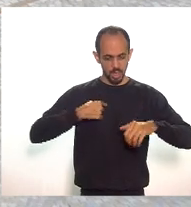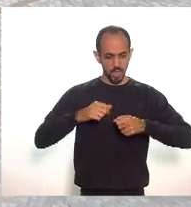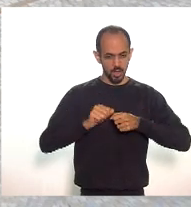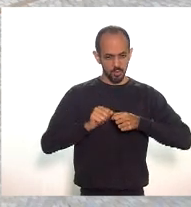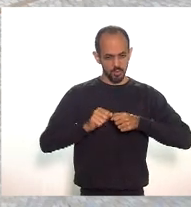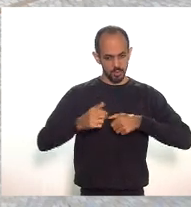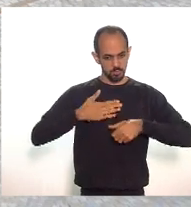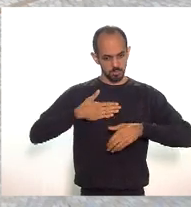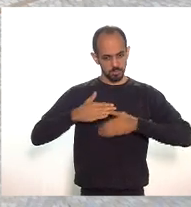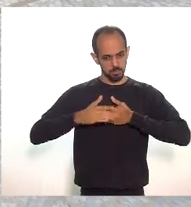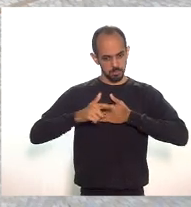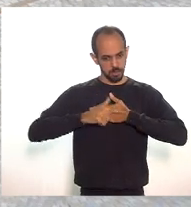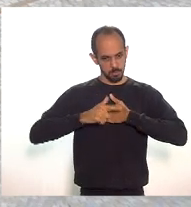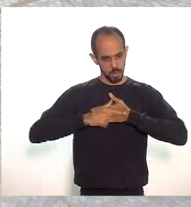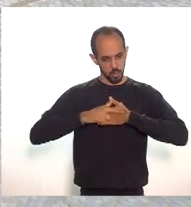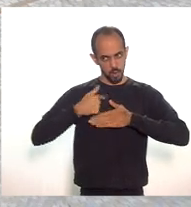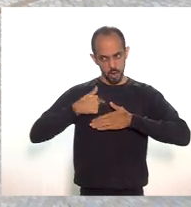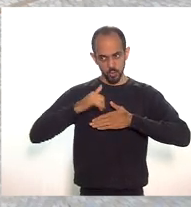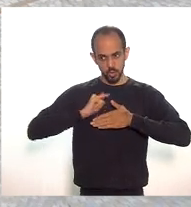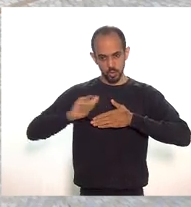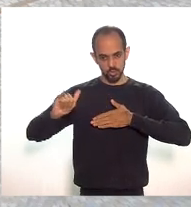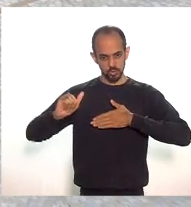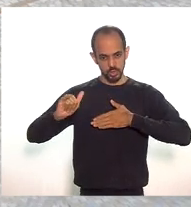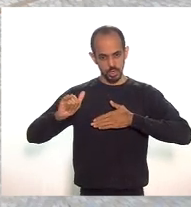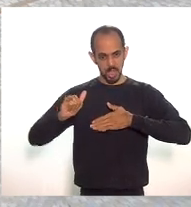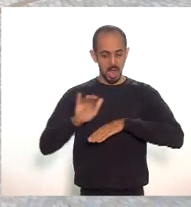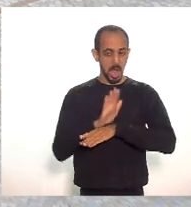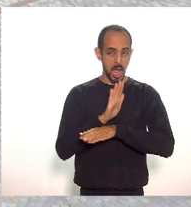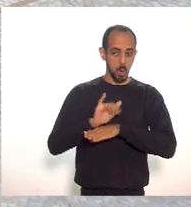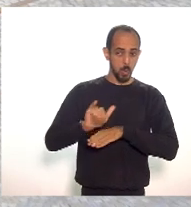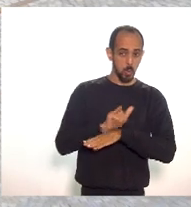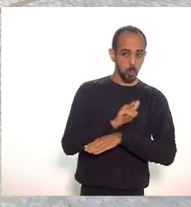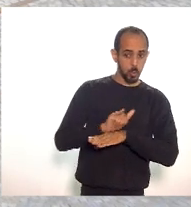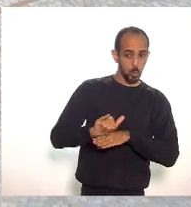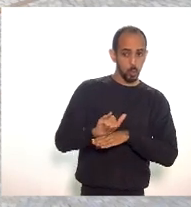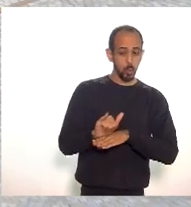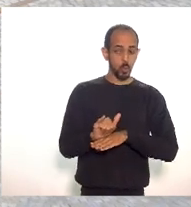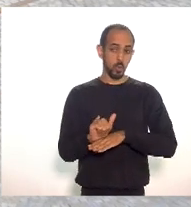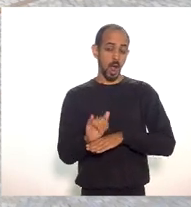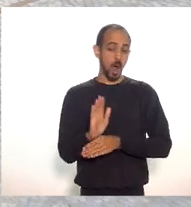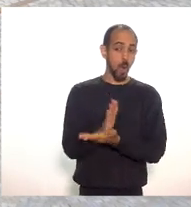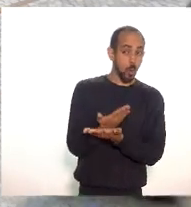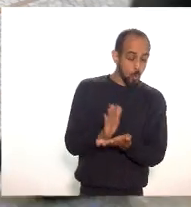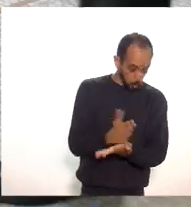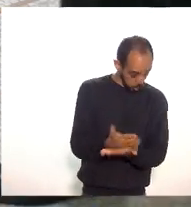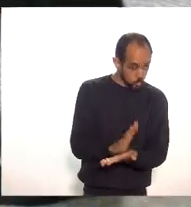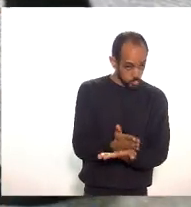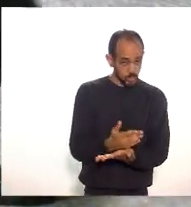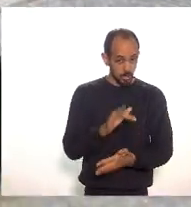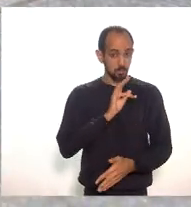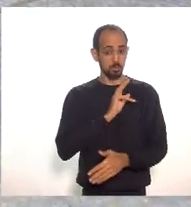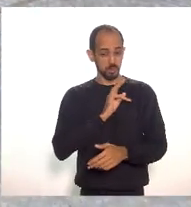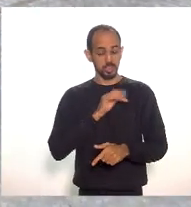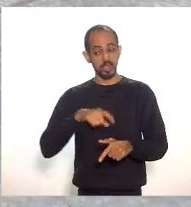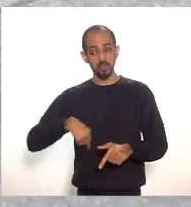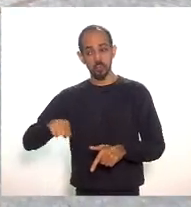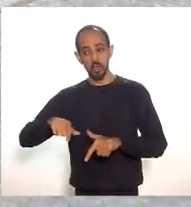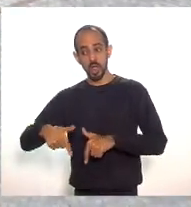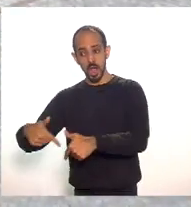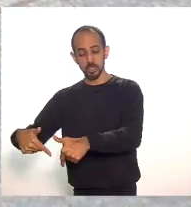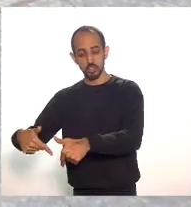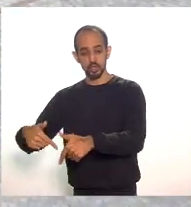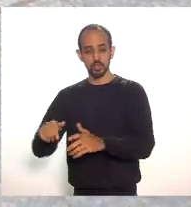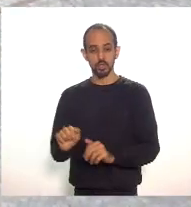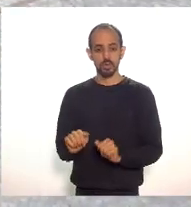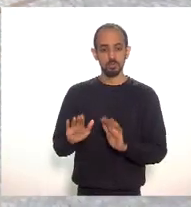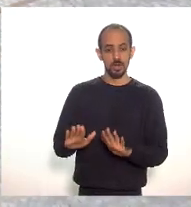meu papel tá da Selena eu denunciei teve um outra que a polícia Gilmar Na sua grande maioria como é que a polícia militar não